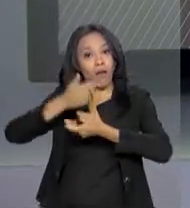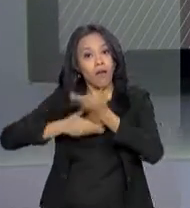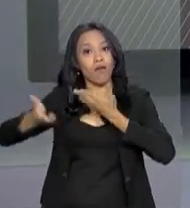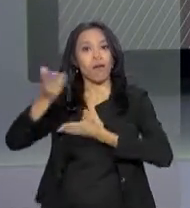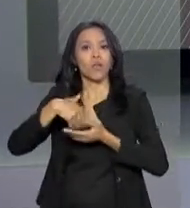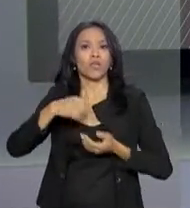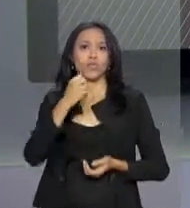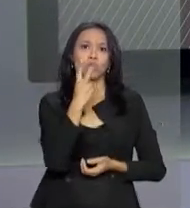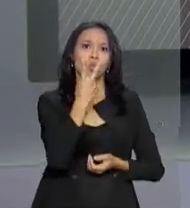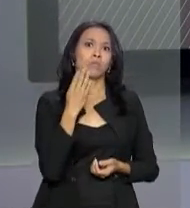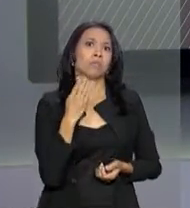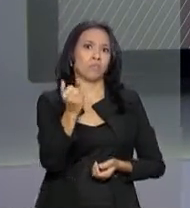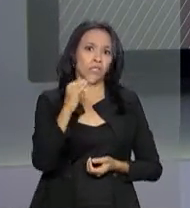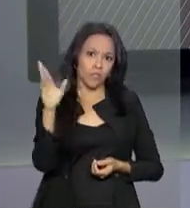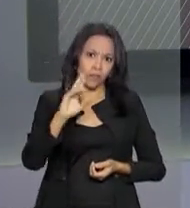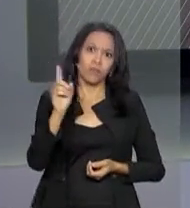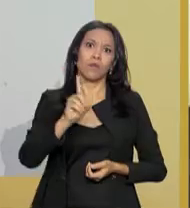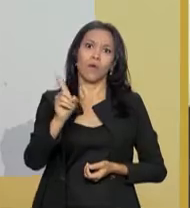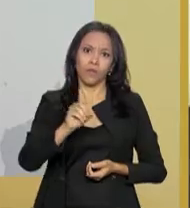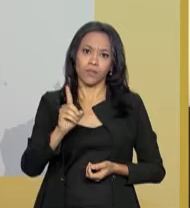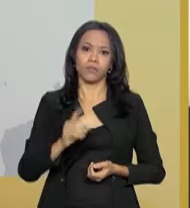de 2 bilhões de dólares.